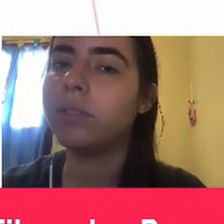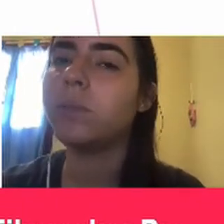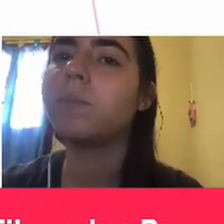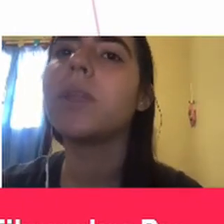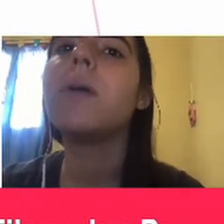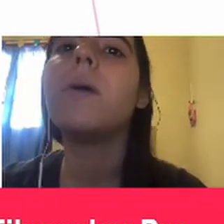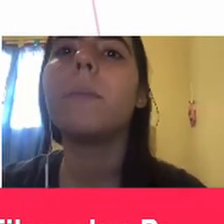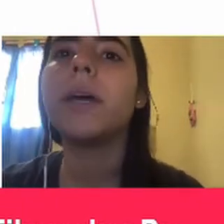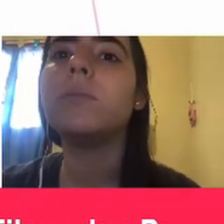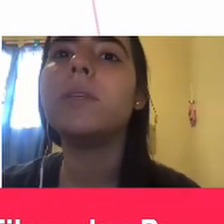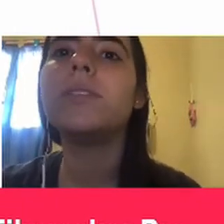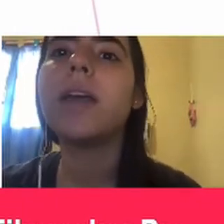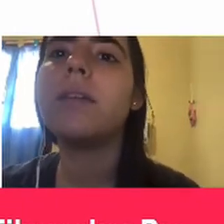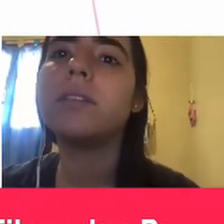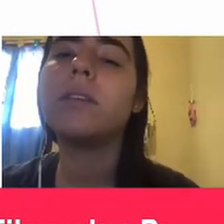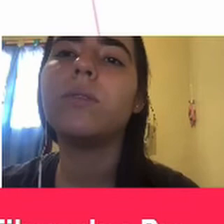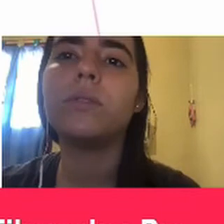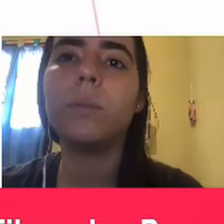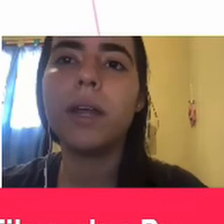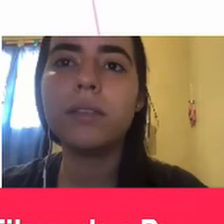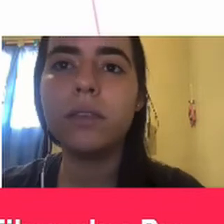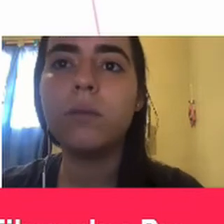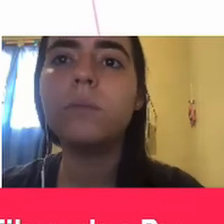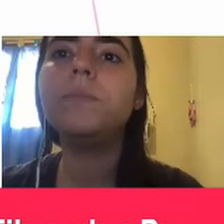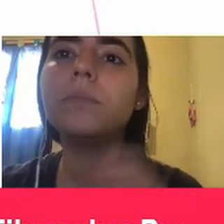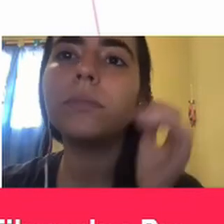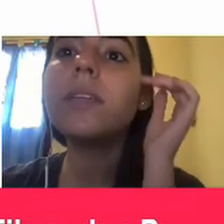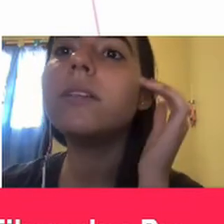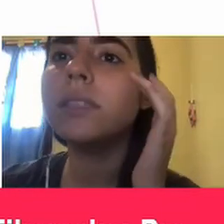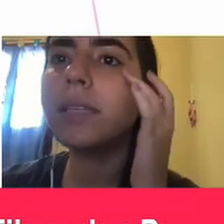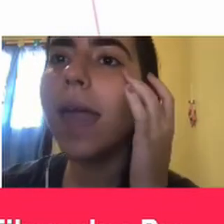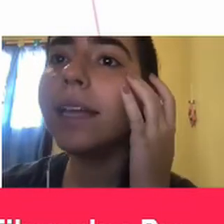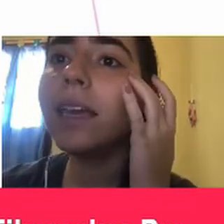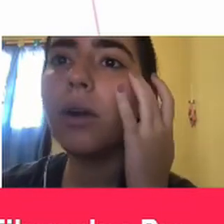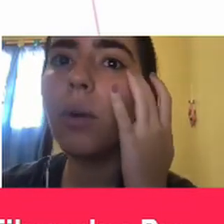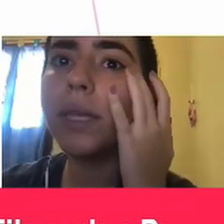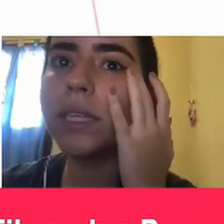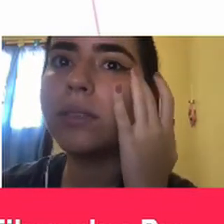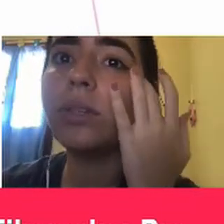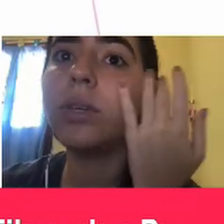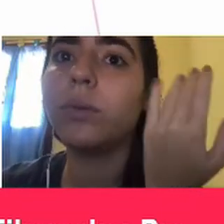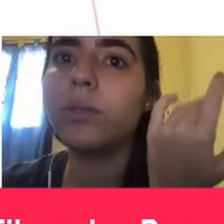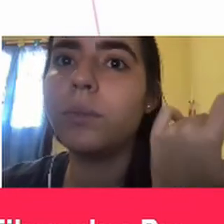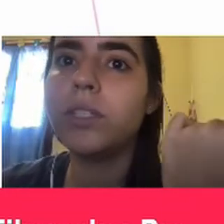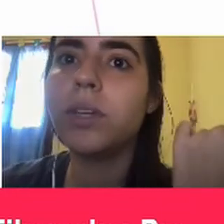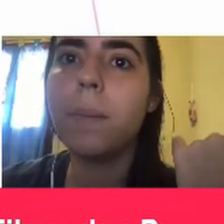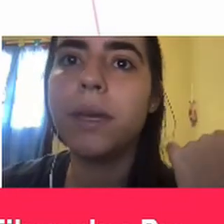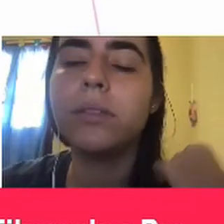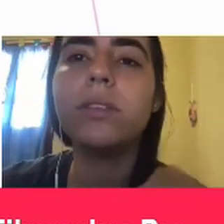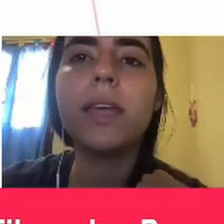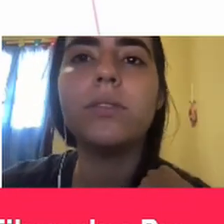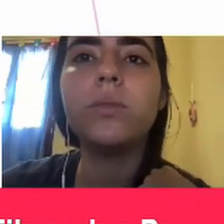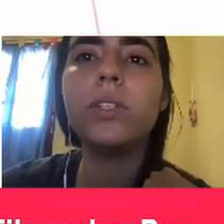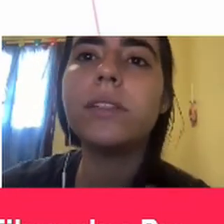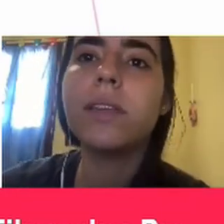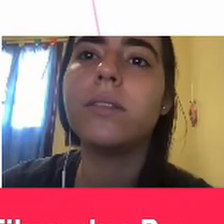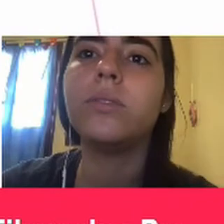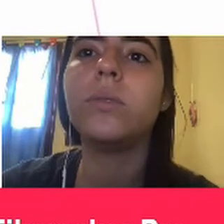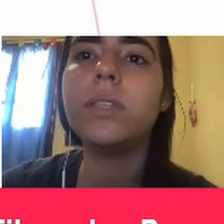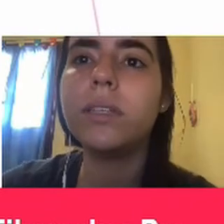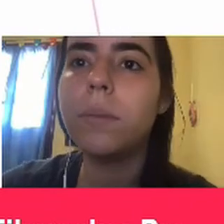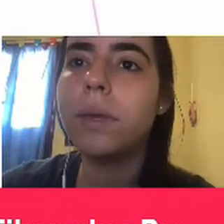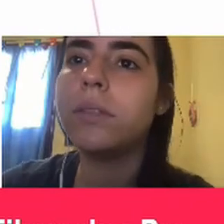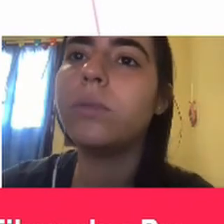graves. Mas o Ministério da Saúde do Brasil segue recomendando que outros medicamentos sejam utilizados